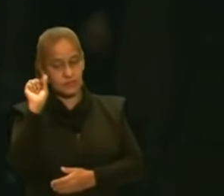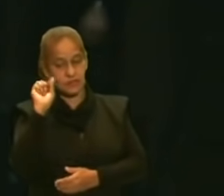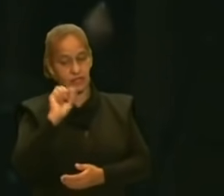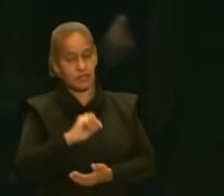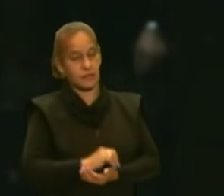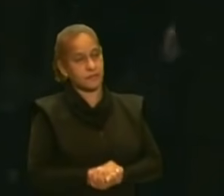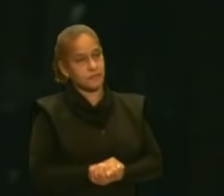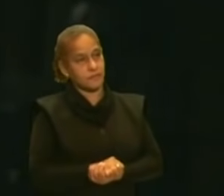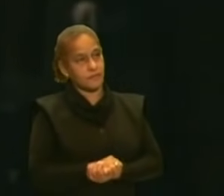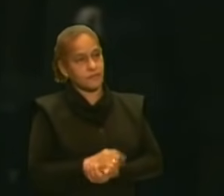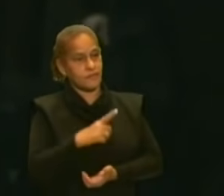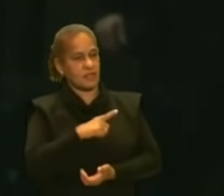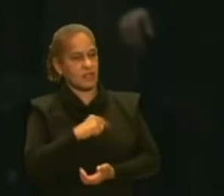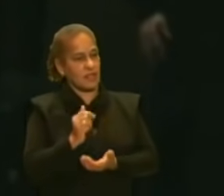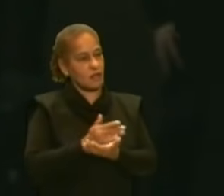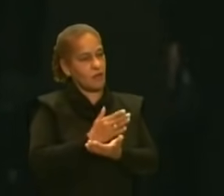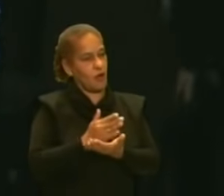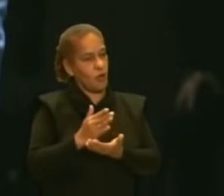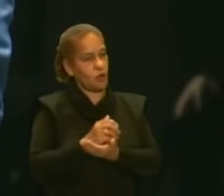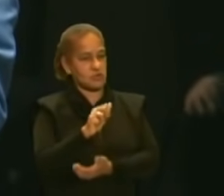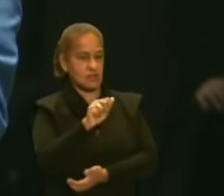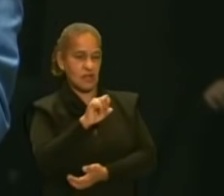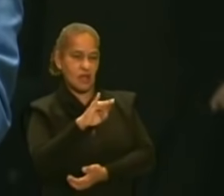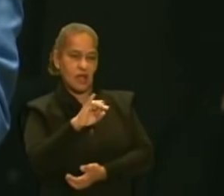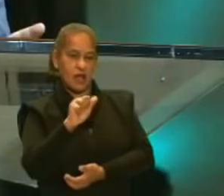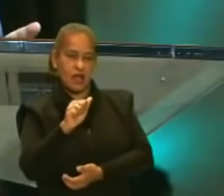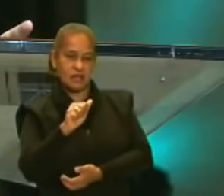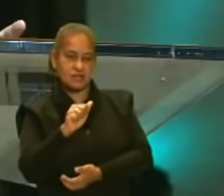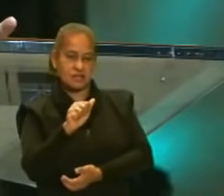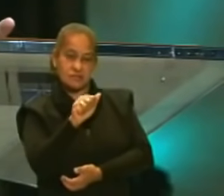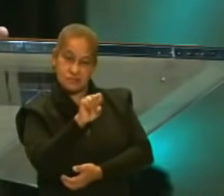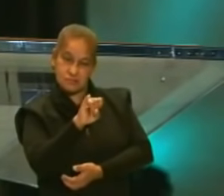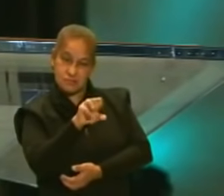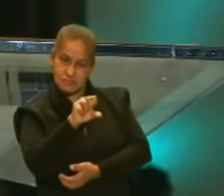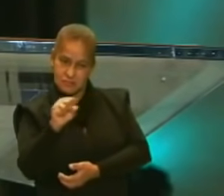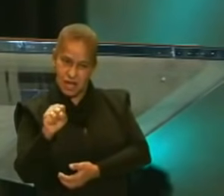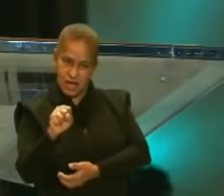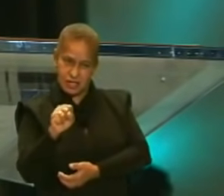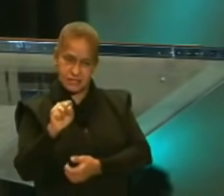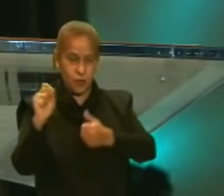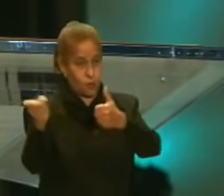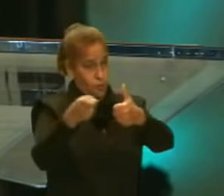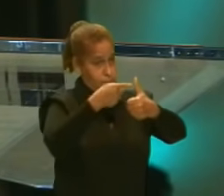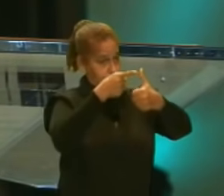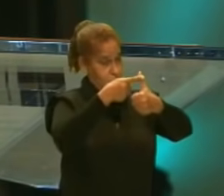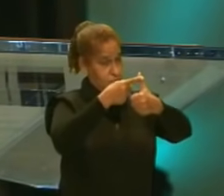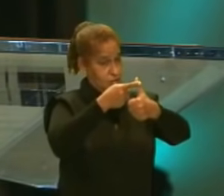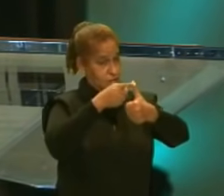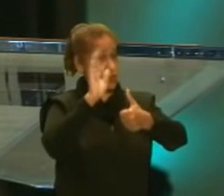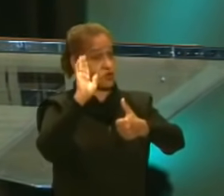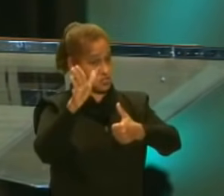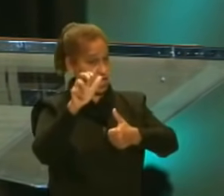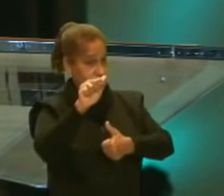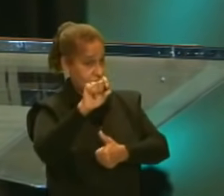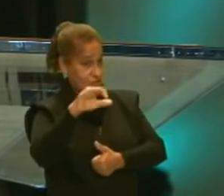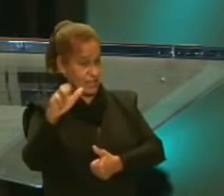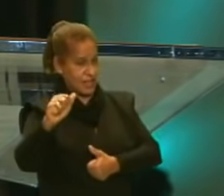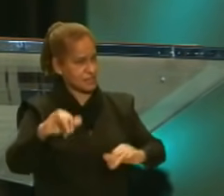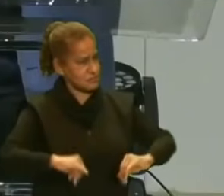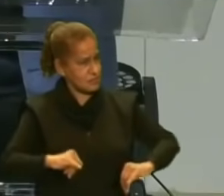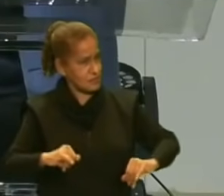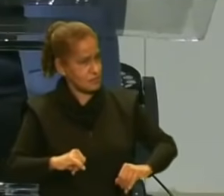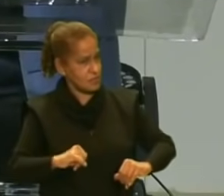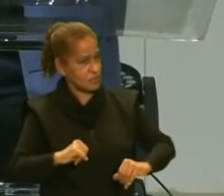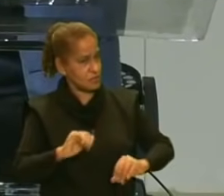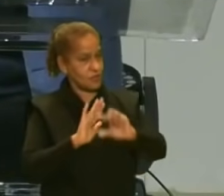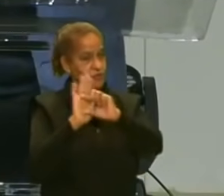há alguns ais, não é? E o primeiro ai que já havia passado está no versículo 12, e diz: o